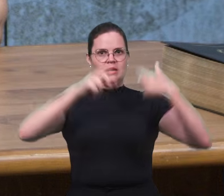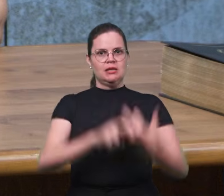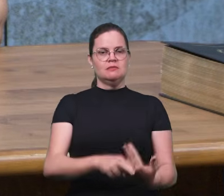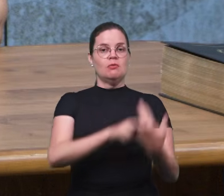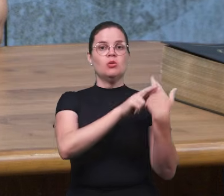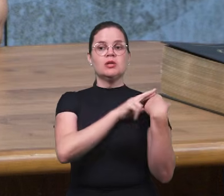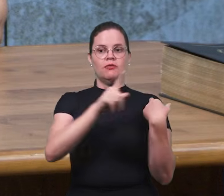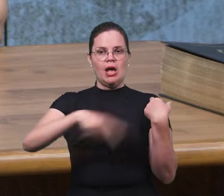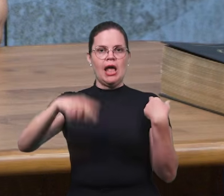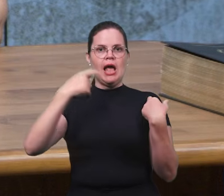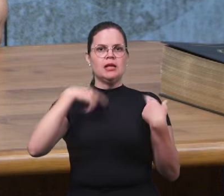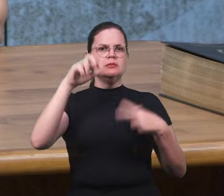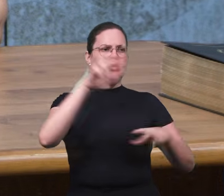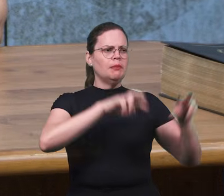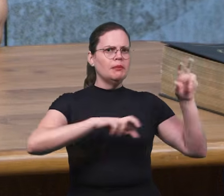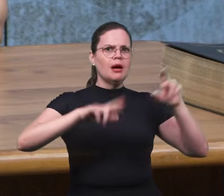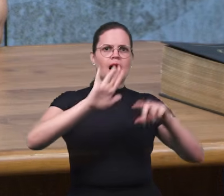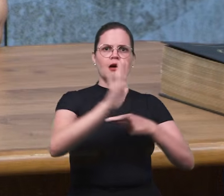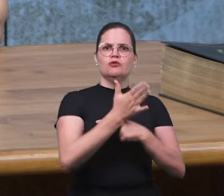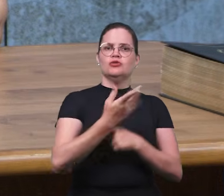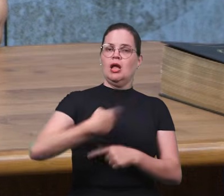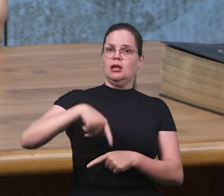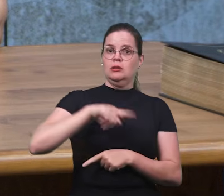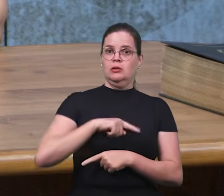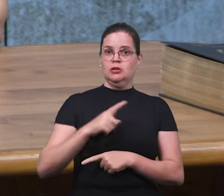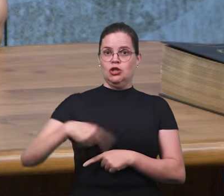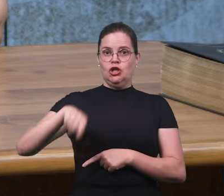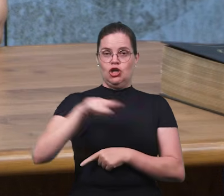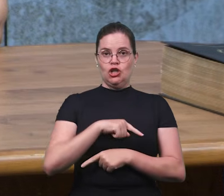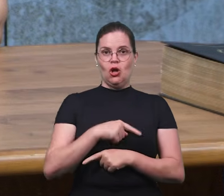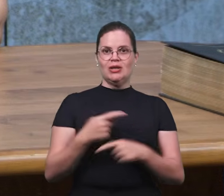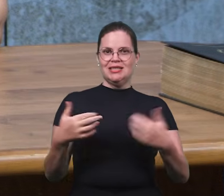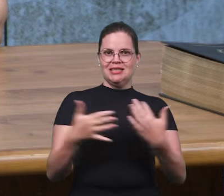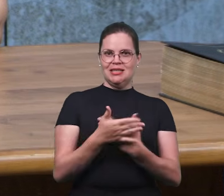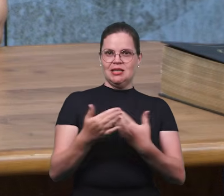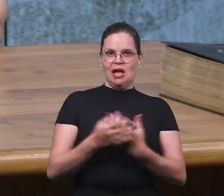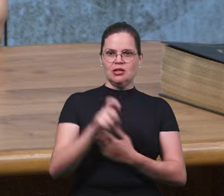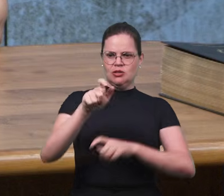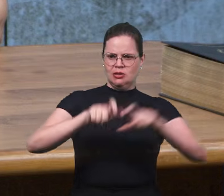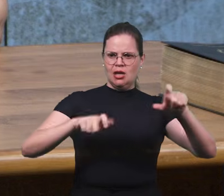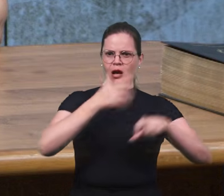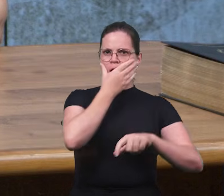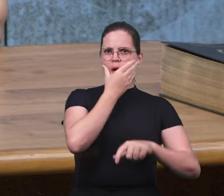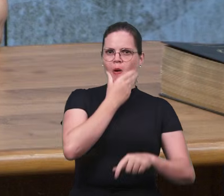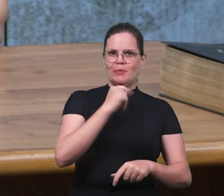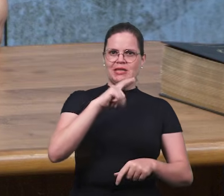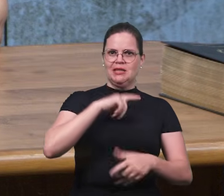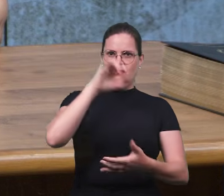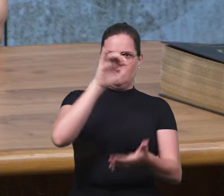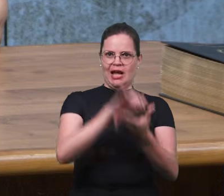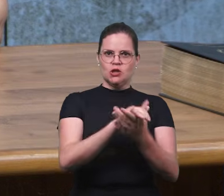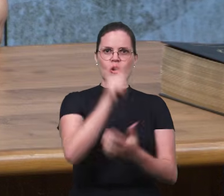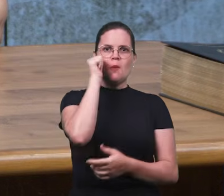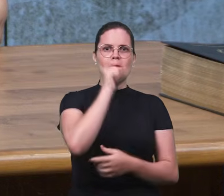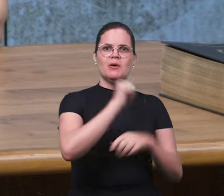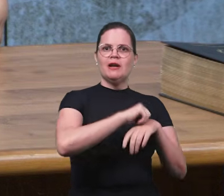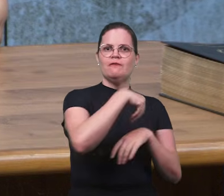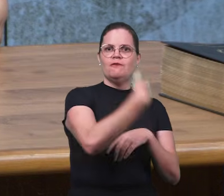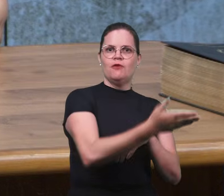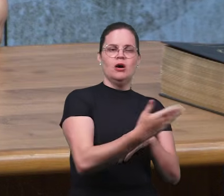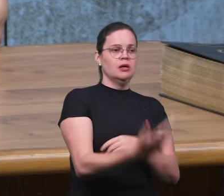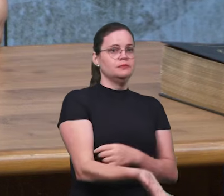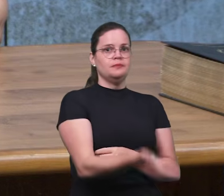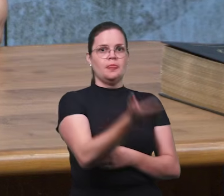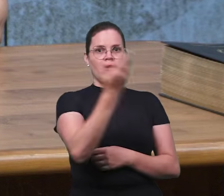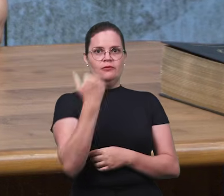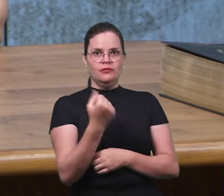negócio, e todos os que em nossas cidades casaram-se com mulheres estranhas, venham em